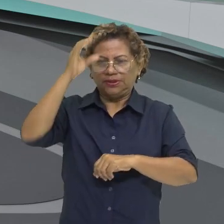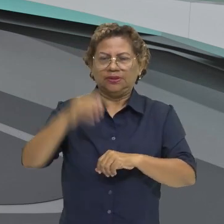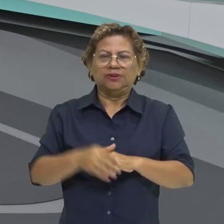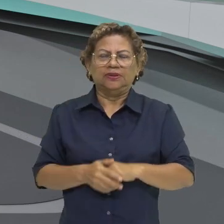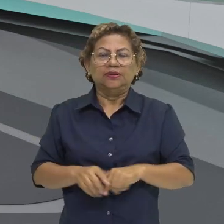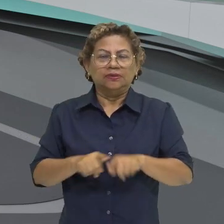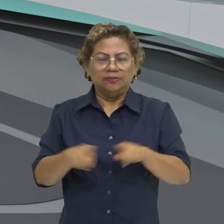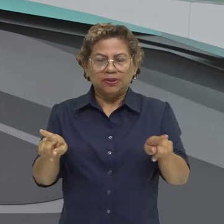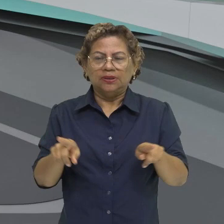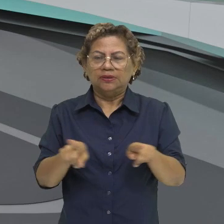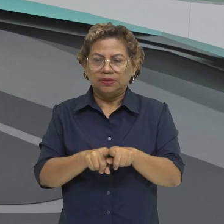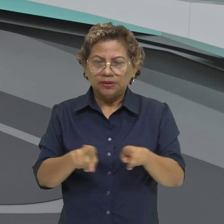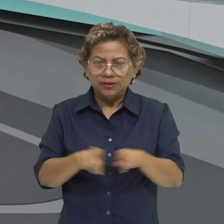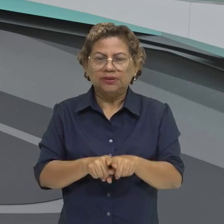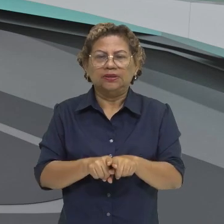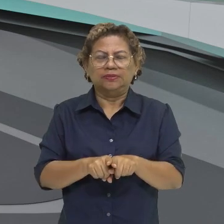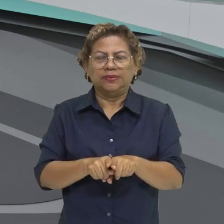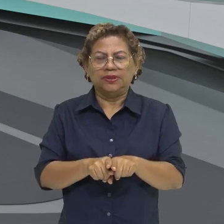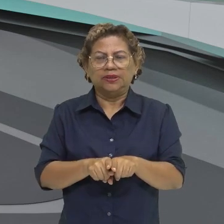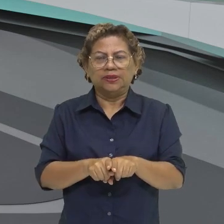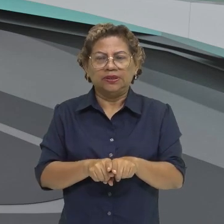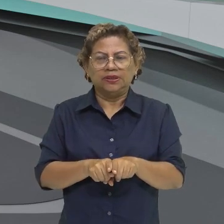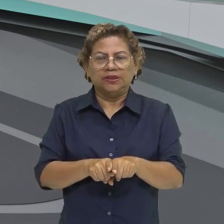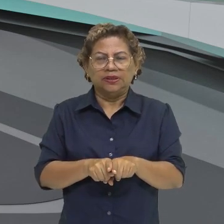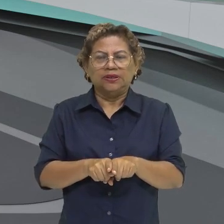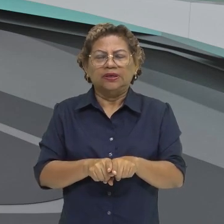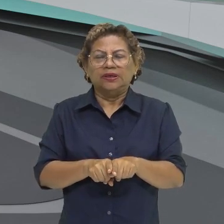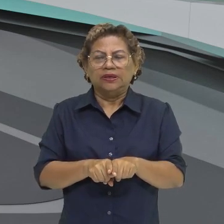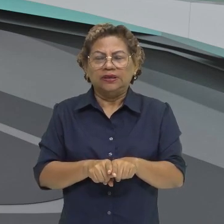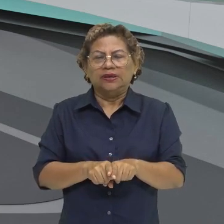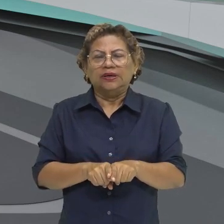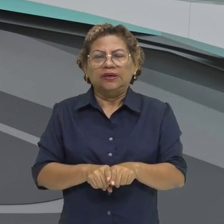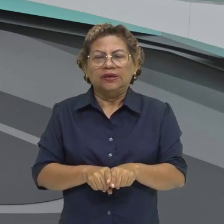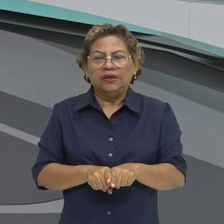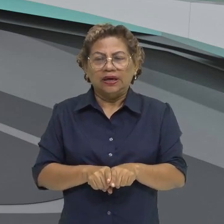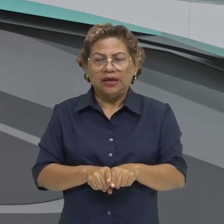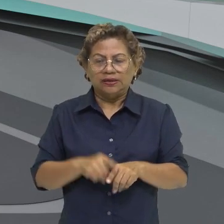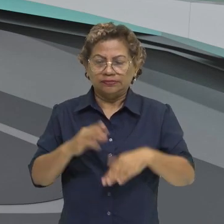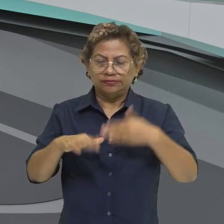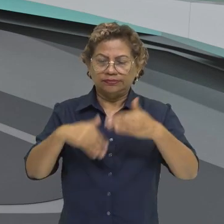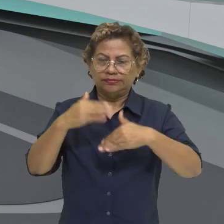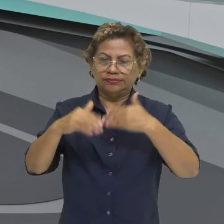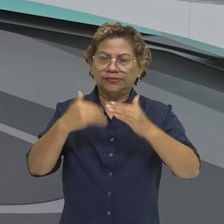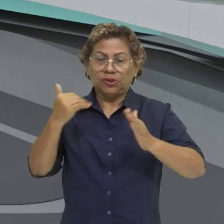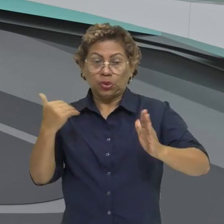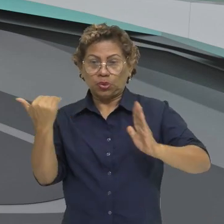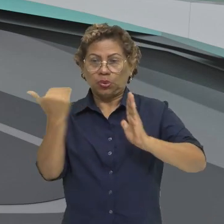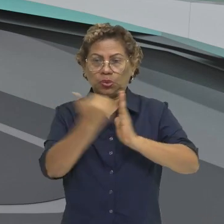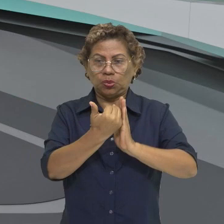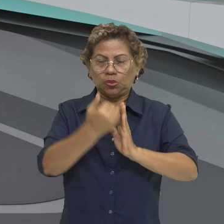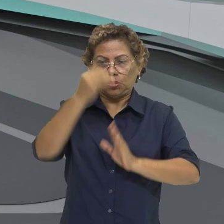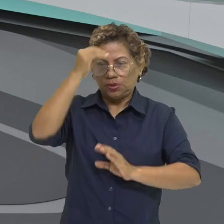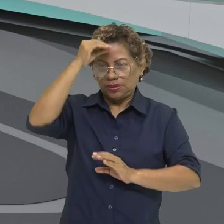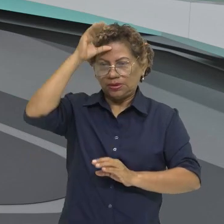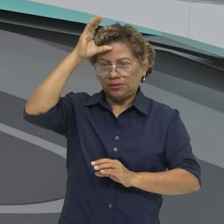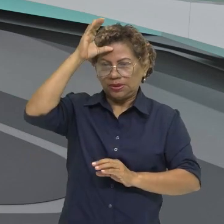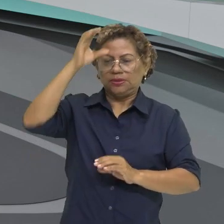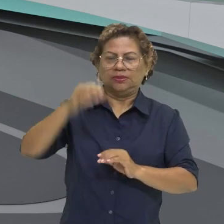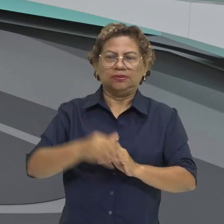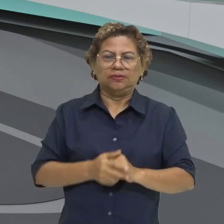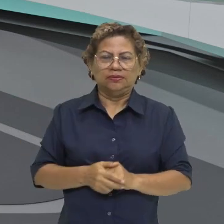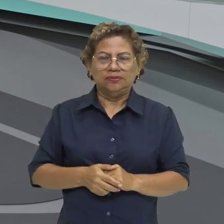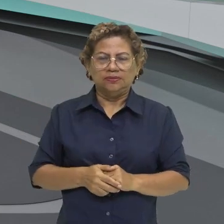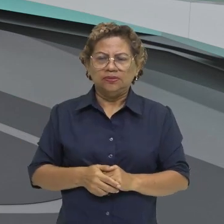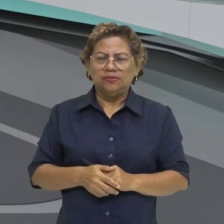mas também constitui, constrói conhecimento. E eu dizia, quando eu falo para você